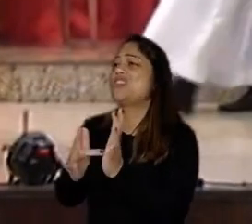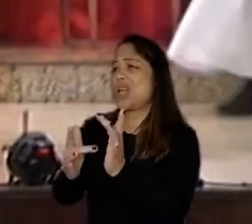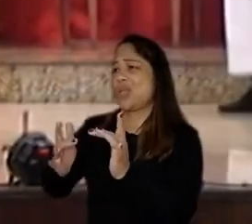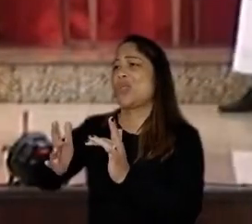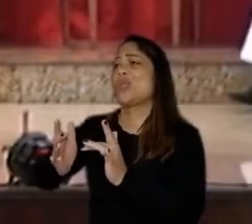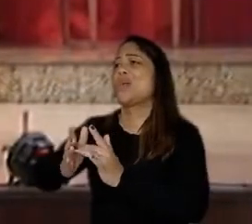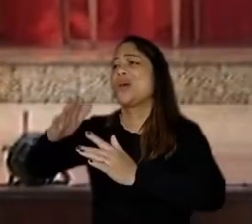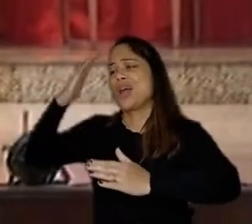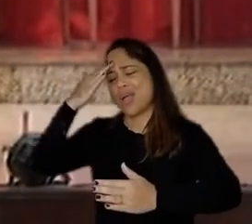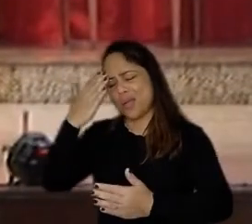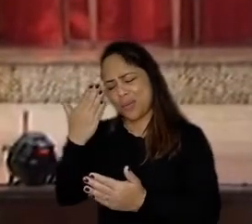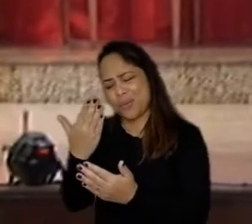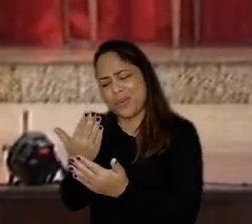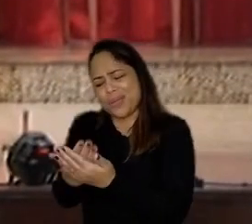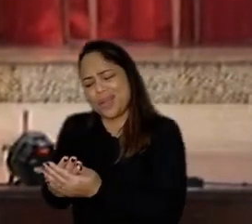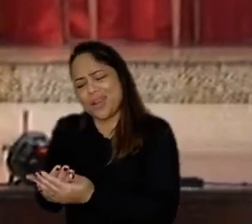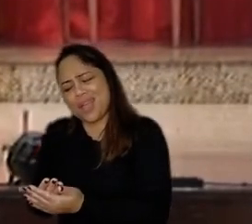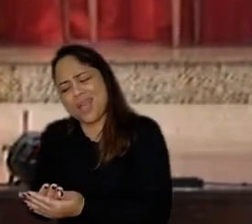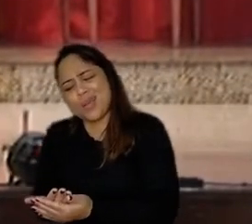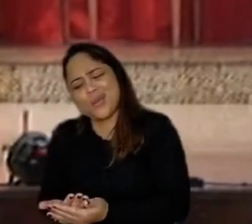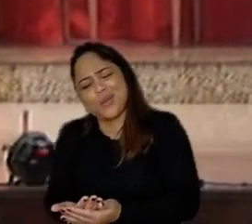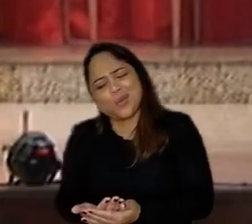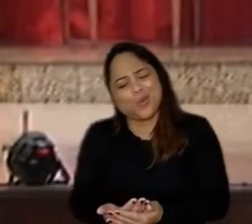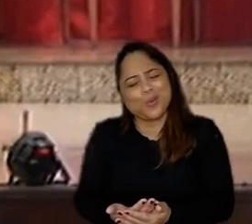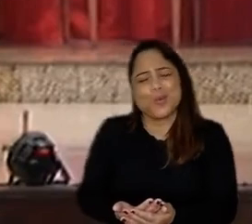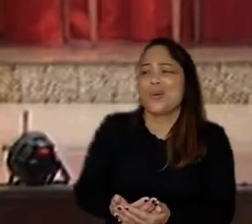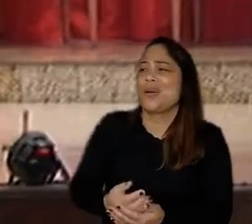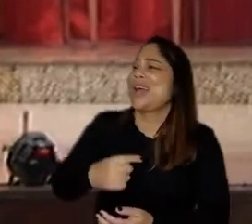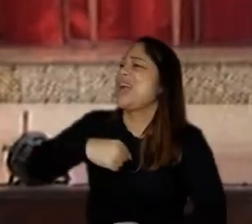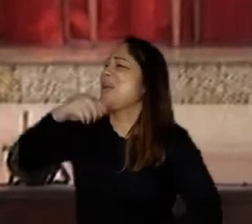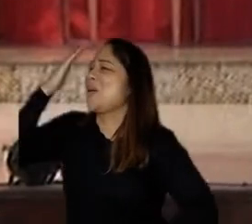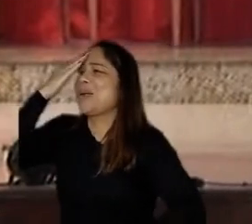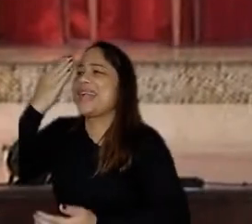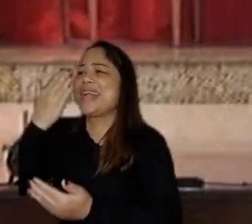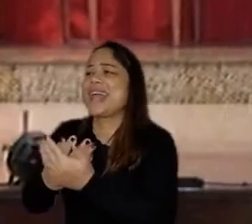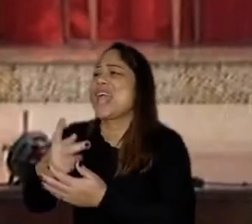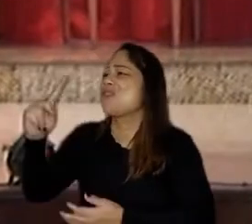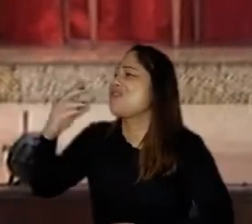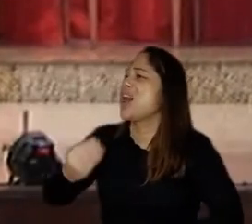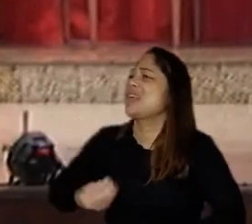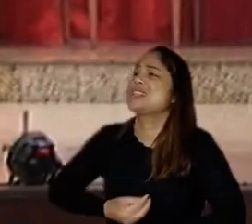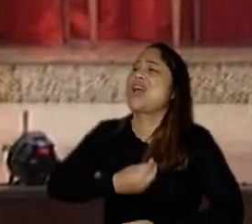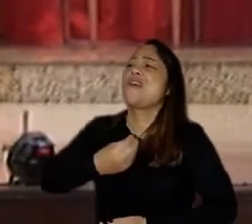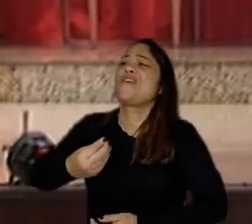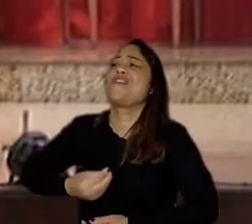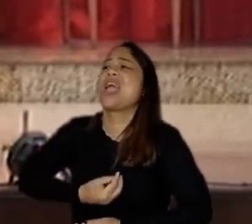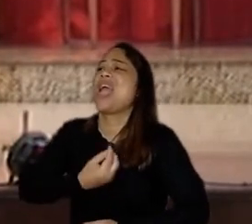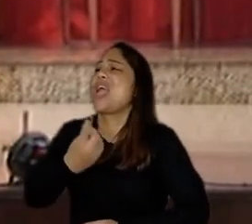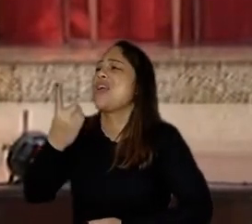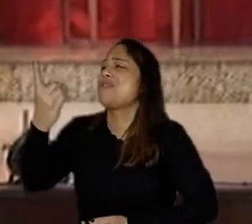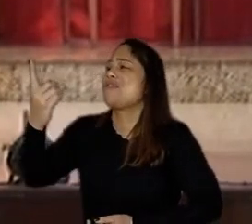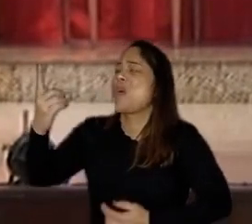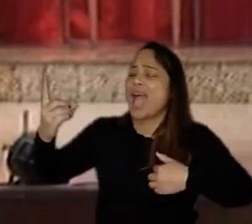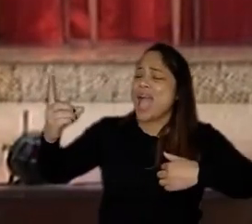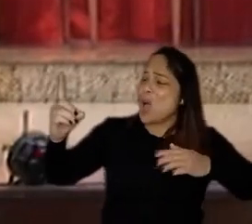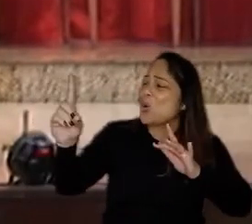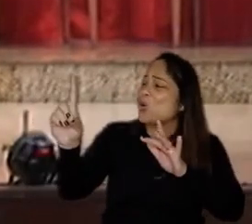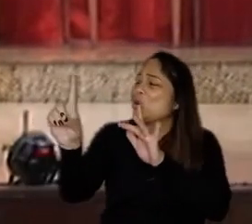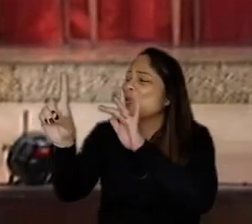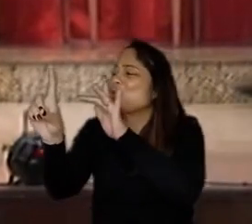eu creio que tu estás vivo, eu creio que se eu tocar na orla do